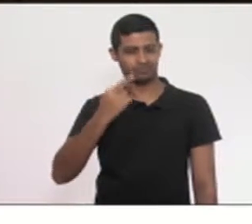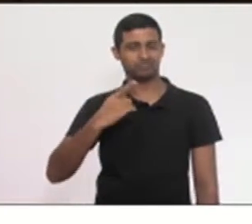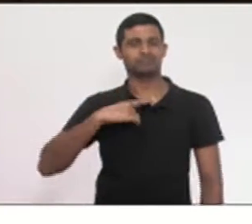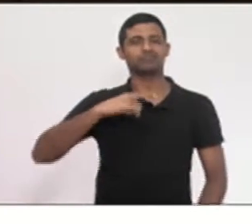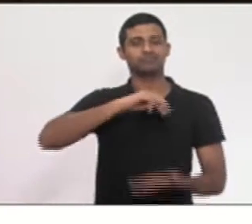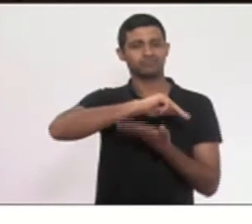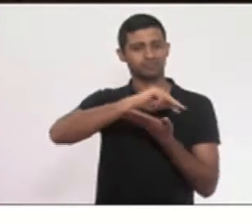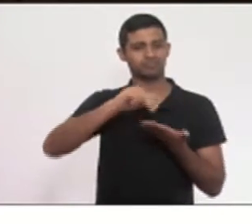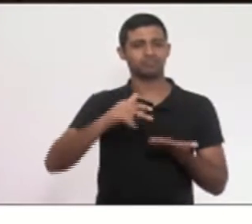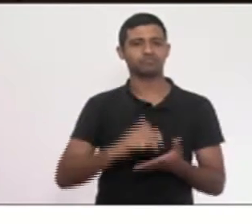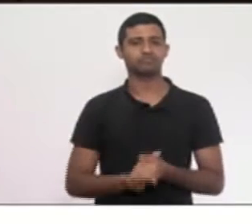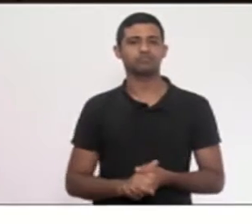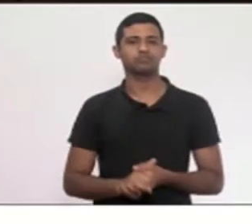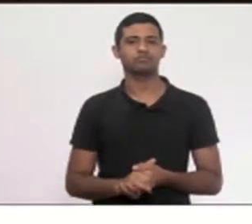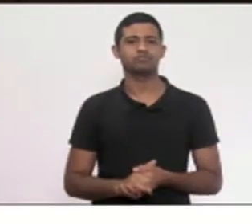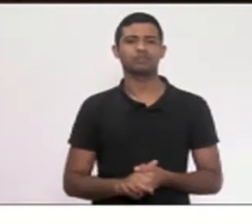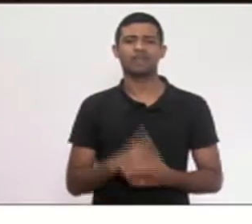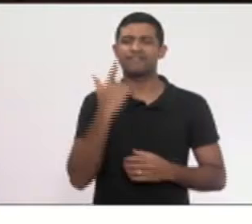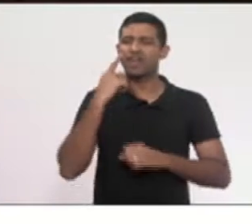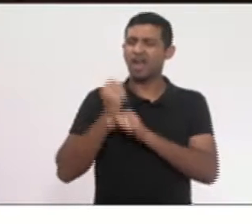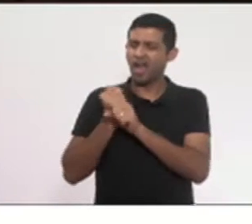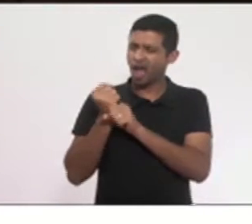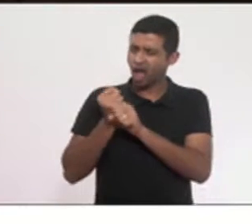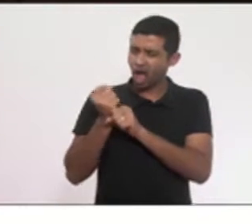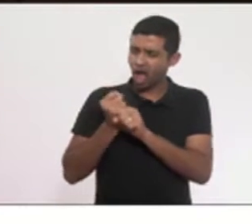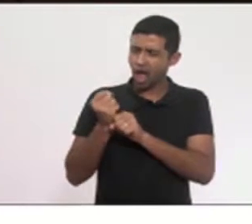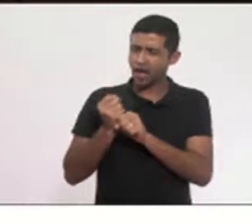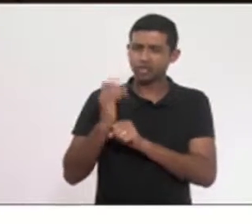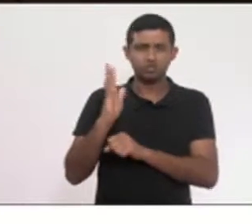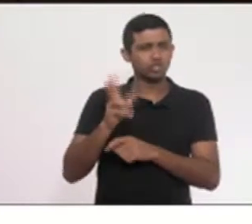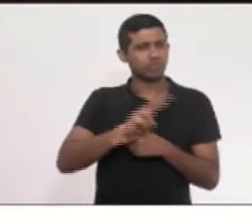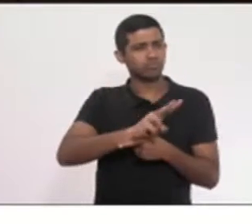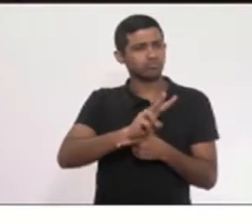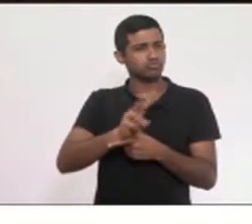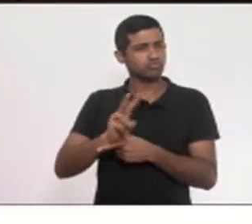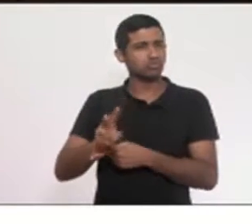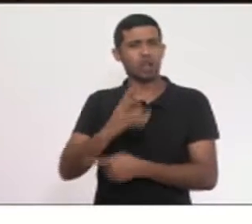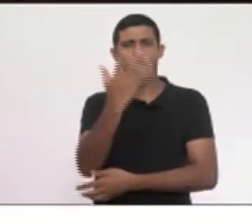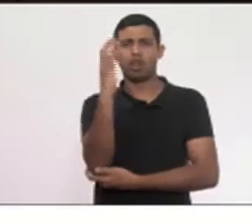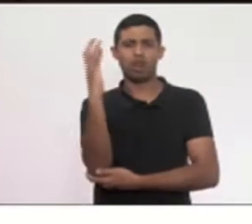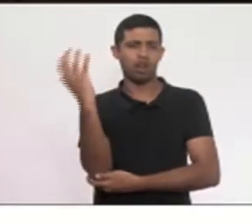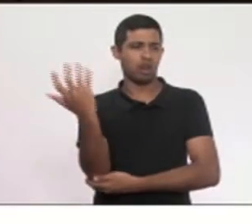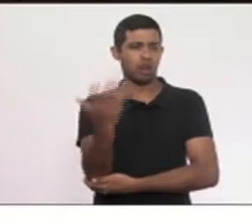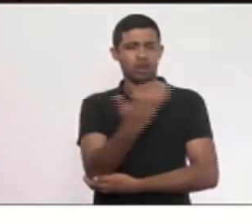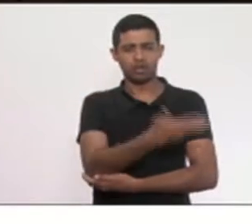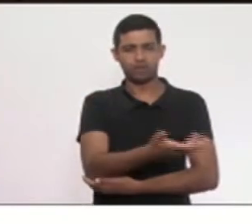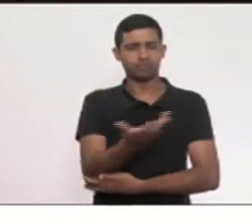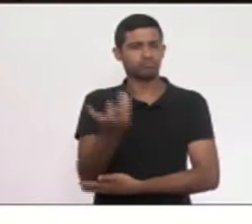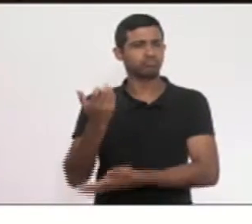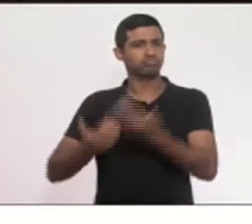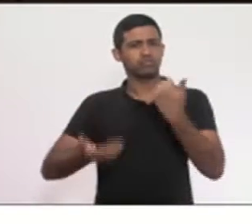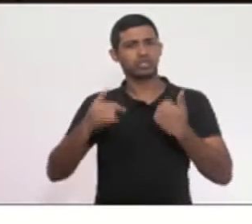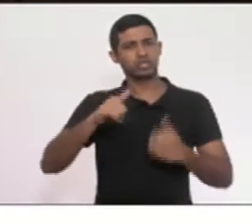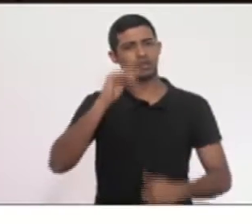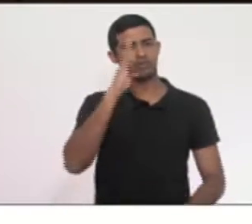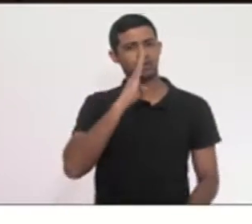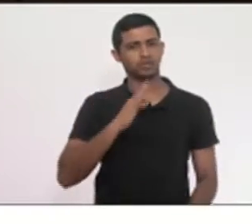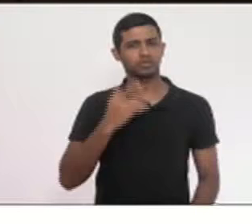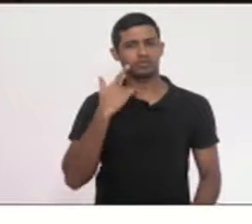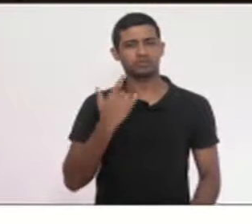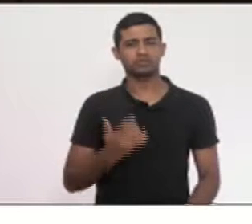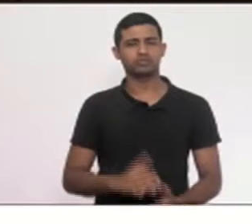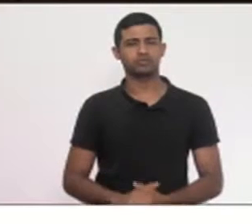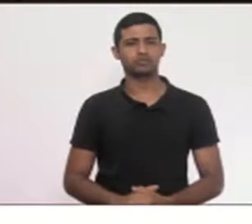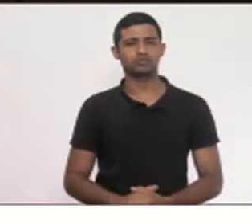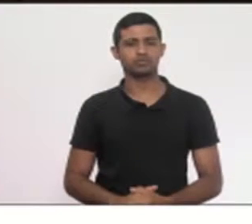Espaciais, que há décadas monitora o desmatamento no Brasil, com um trabalho reconhecido